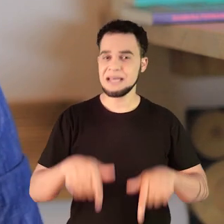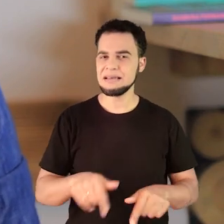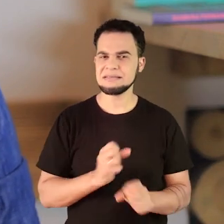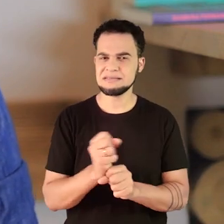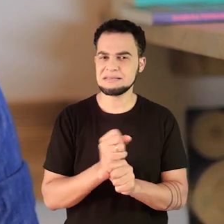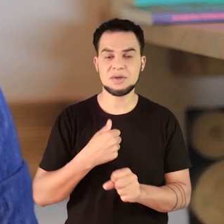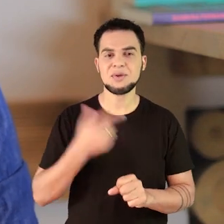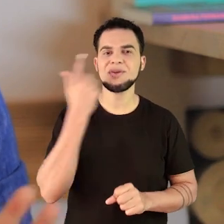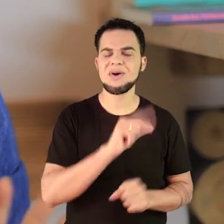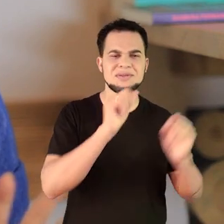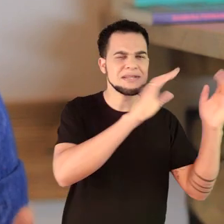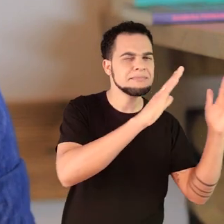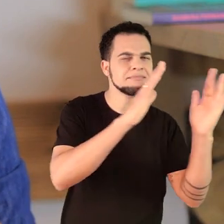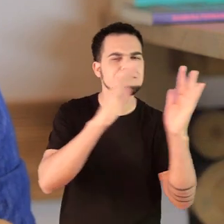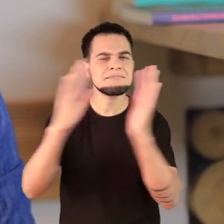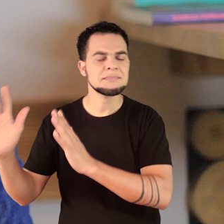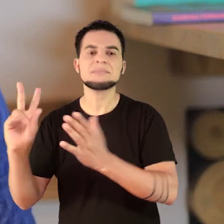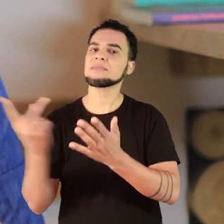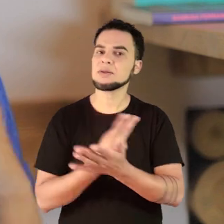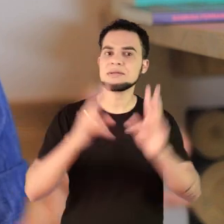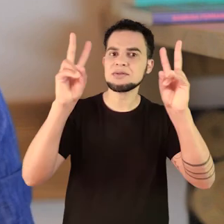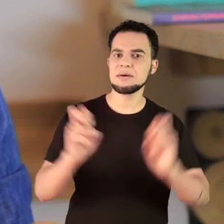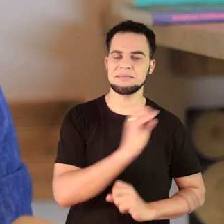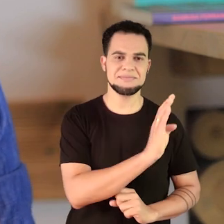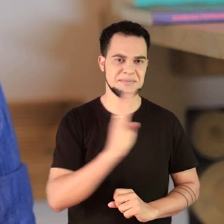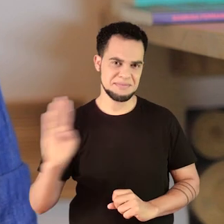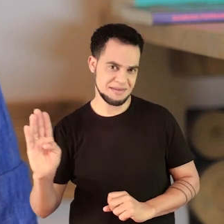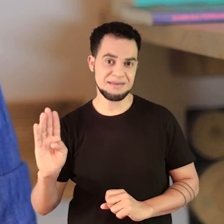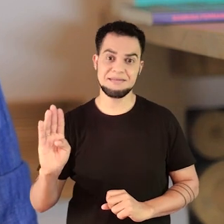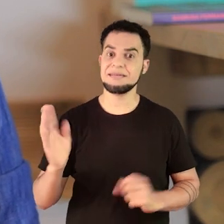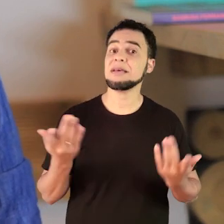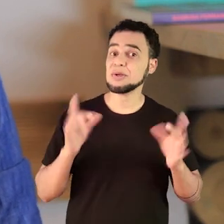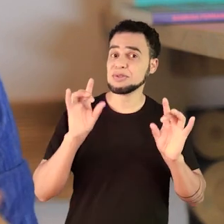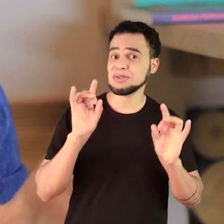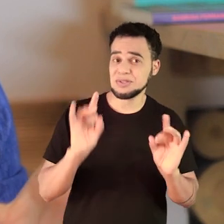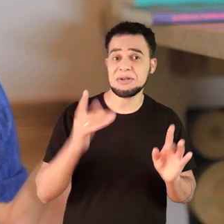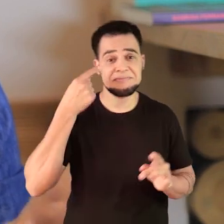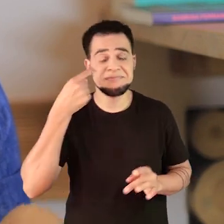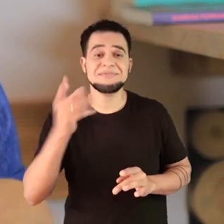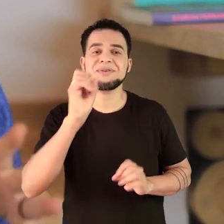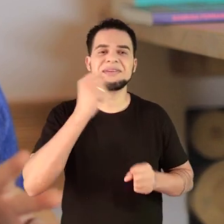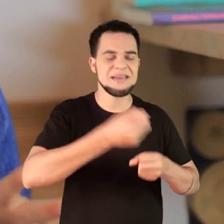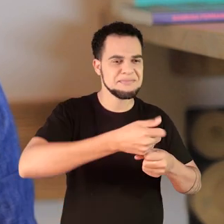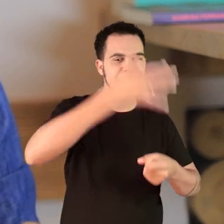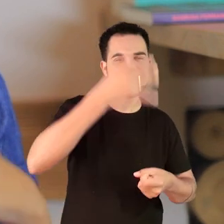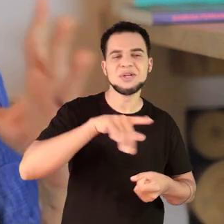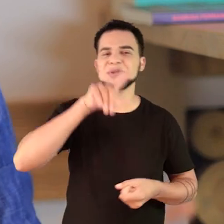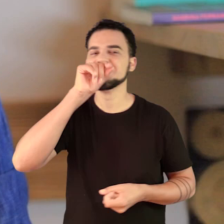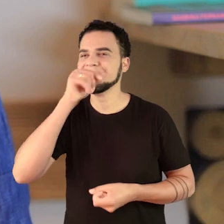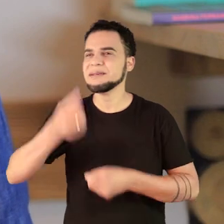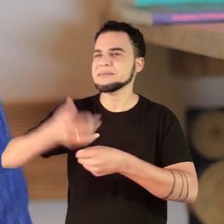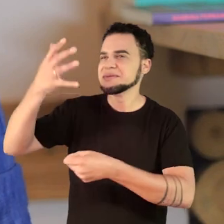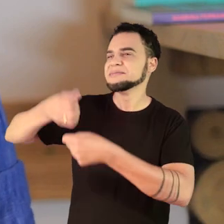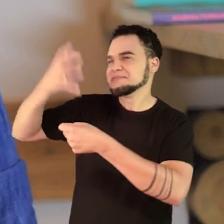coisa, esse ano eu não consegui acompanhar direito o que estava acontecendo em relação ao BBB. O máximo que chegava para mim era o que